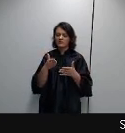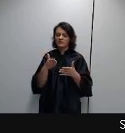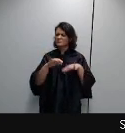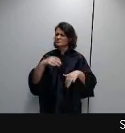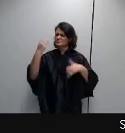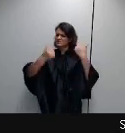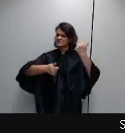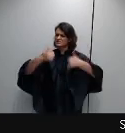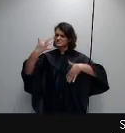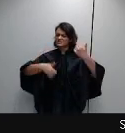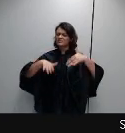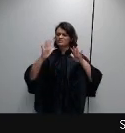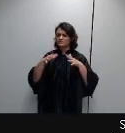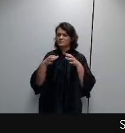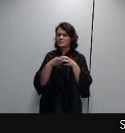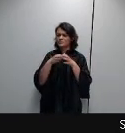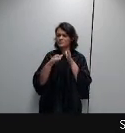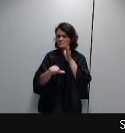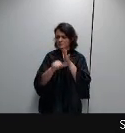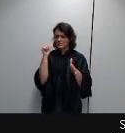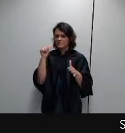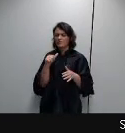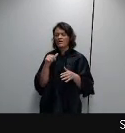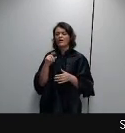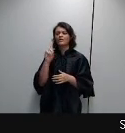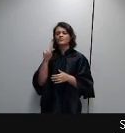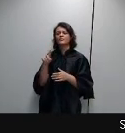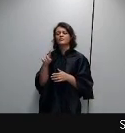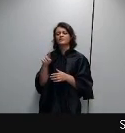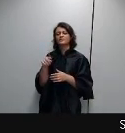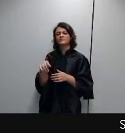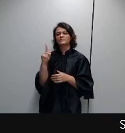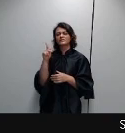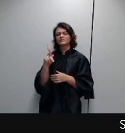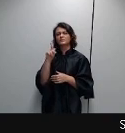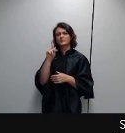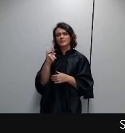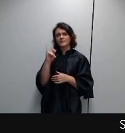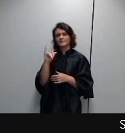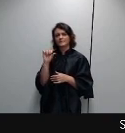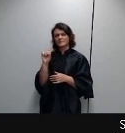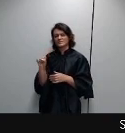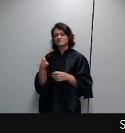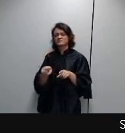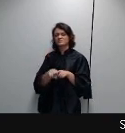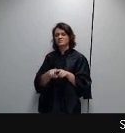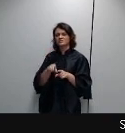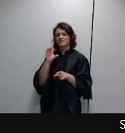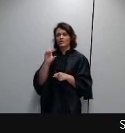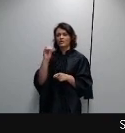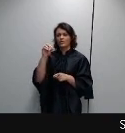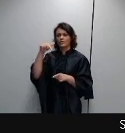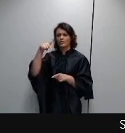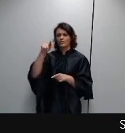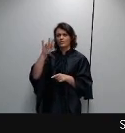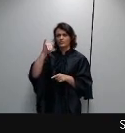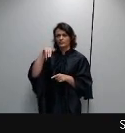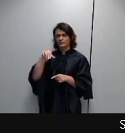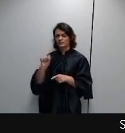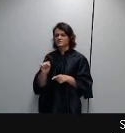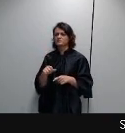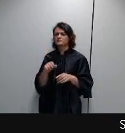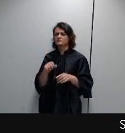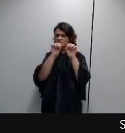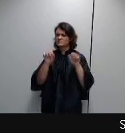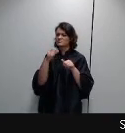na primeira turma aquela questão do PIS e da cofins aproveitamento de crédito não-cumulatividade sistema é pouco